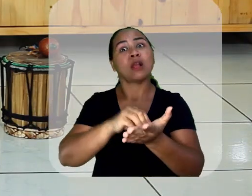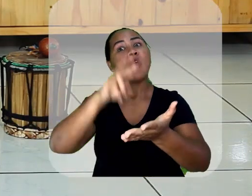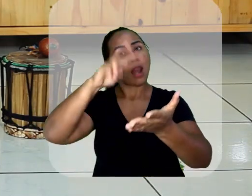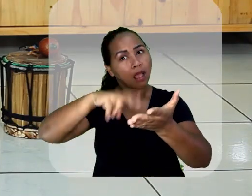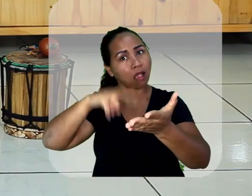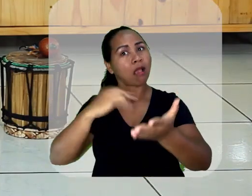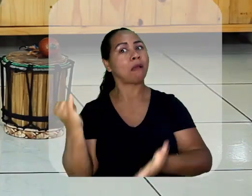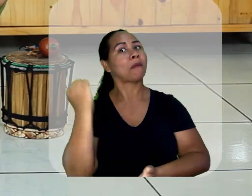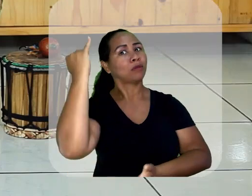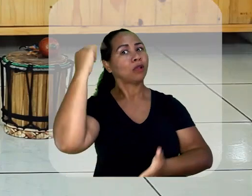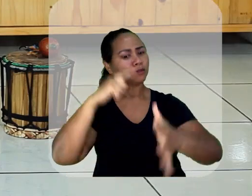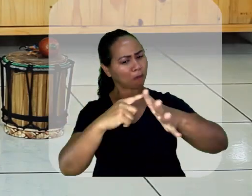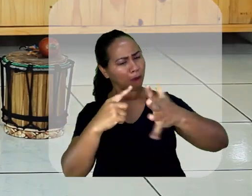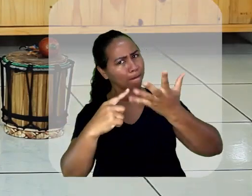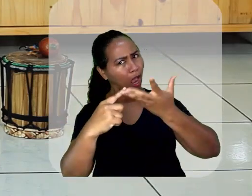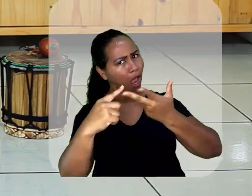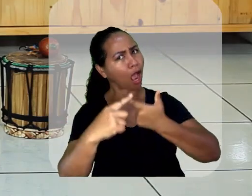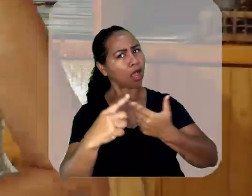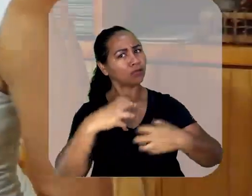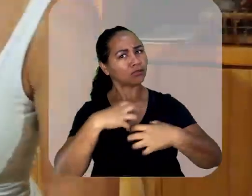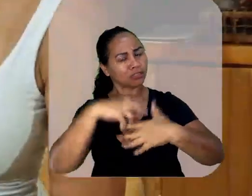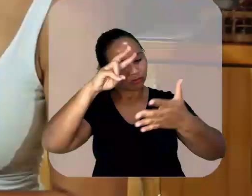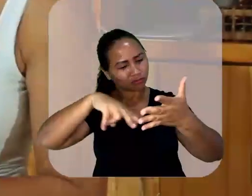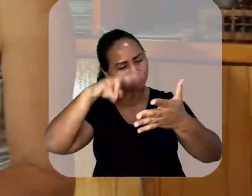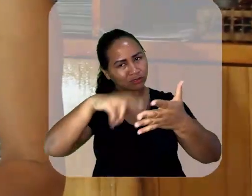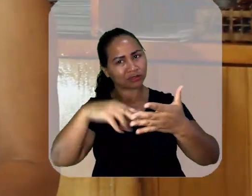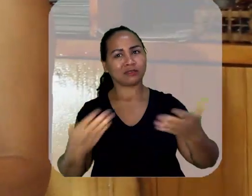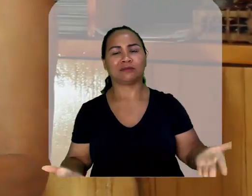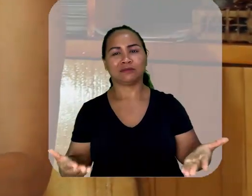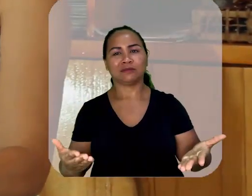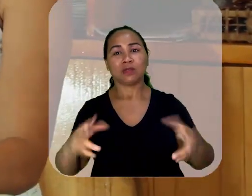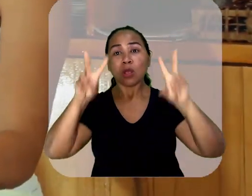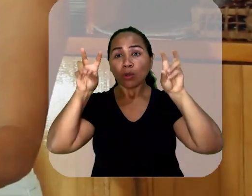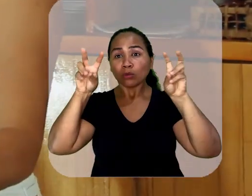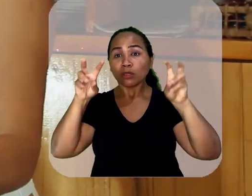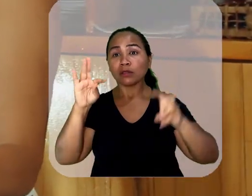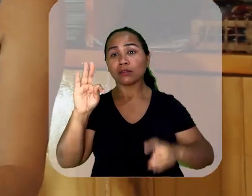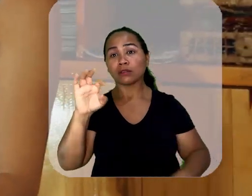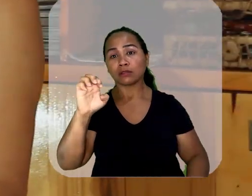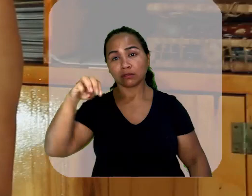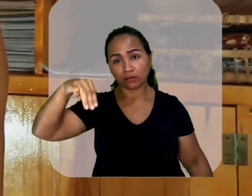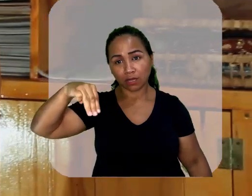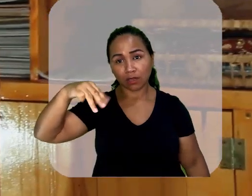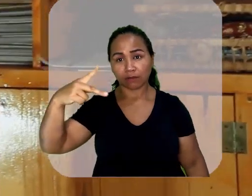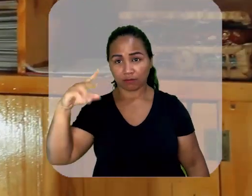importante, gente. Então, vamos tempear essa brincadeira chamada tempo. E ficou assim a